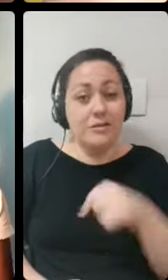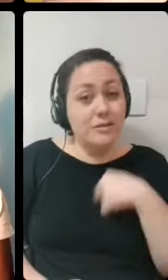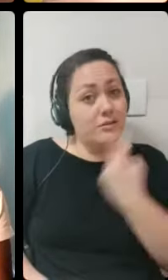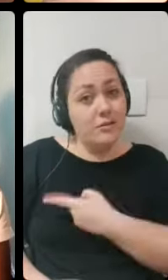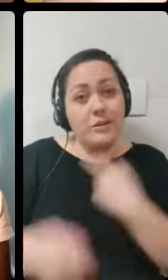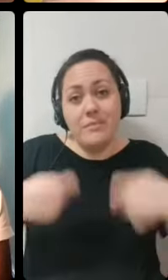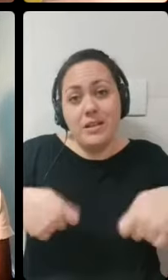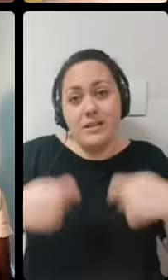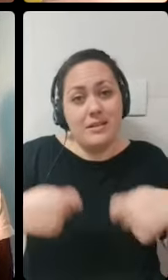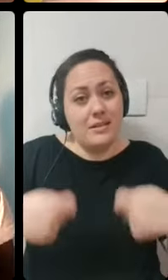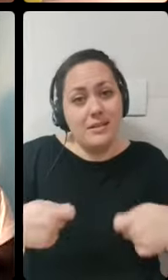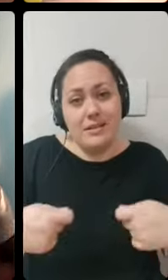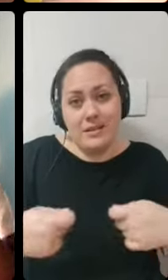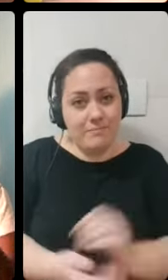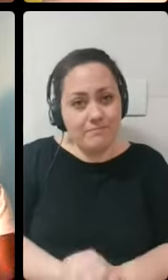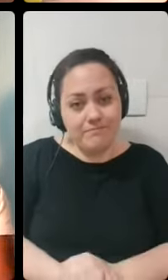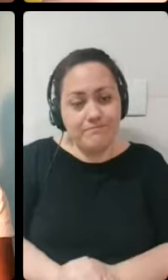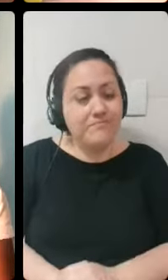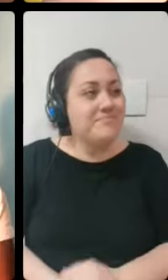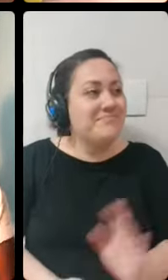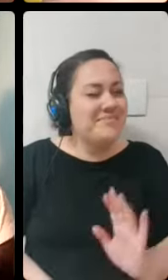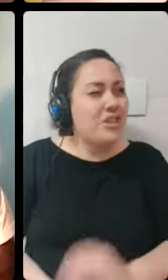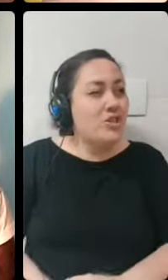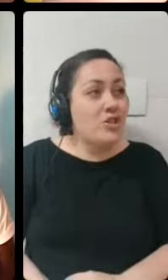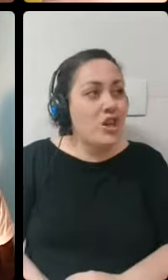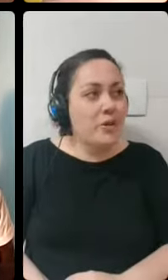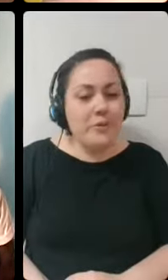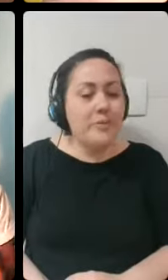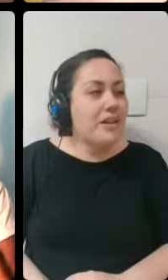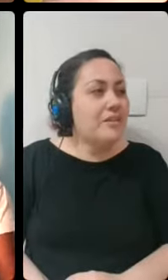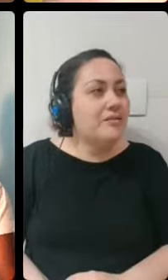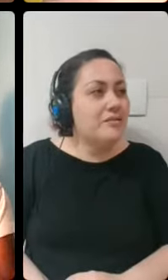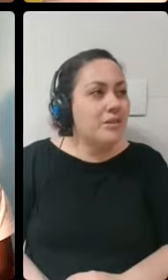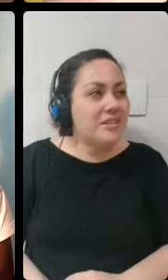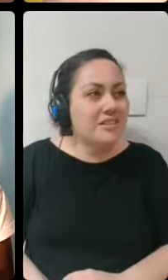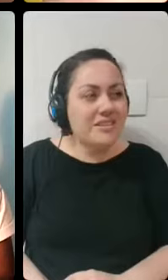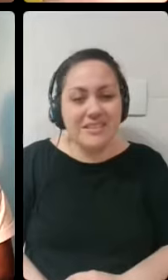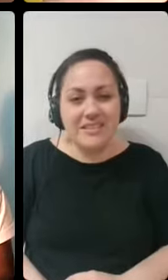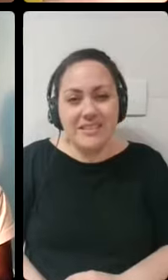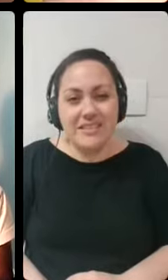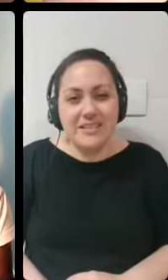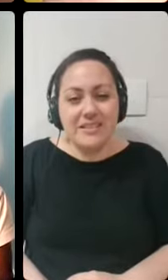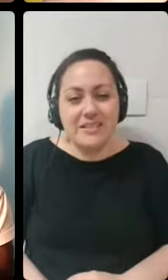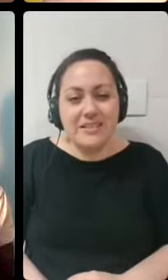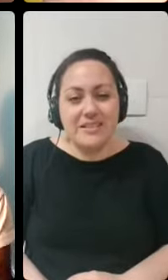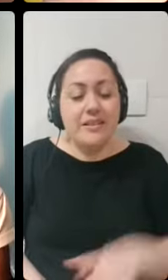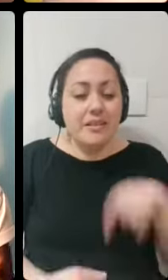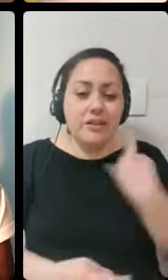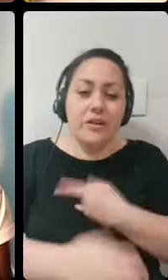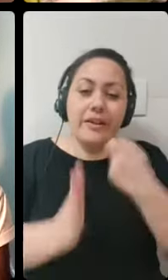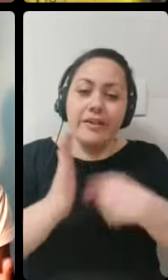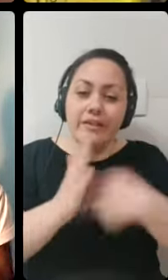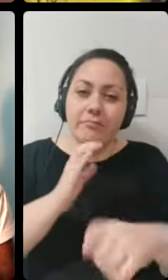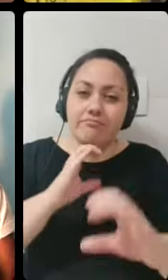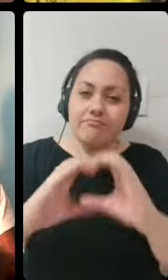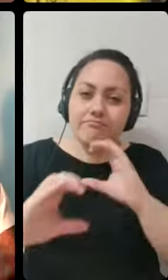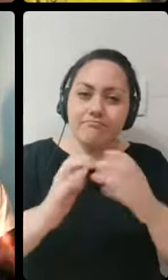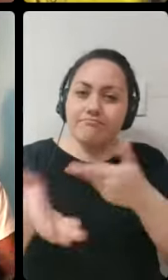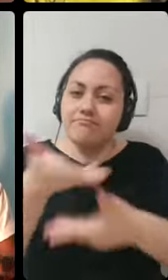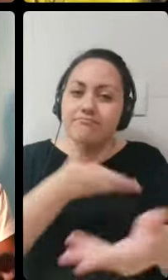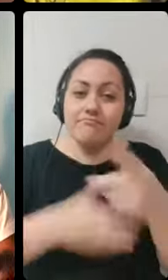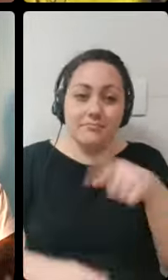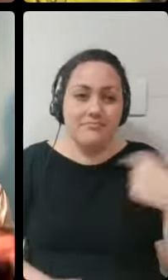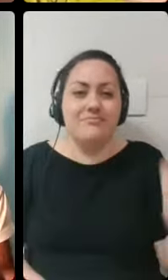que a nossa comunicação converse com a comunicação deles, tentar fazer uma troca. Então, tudo isso é bem importante